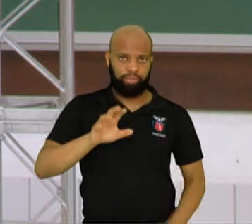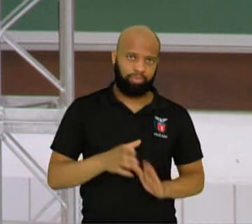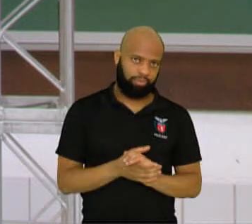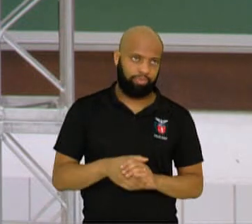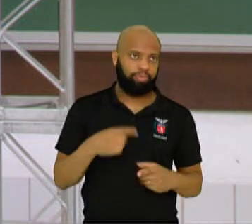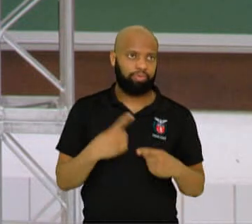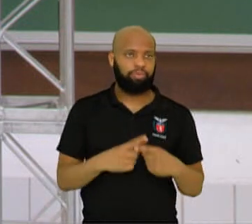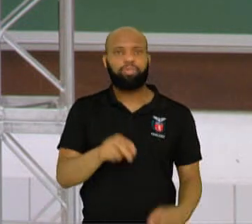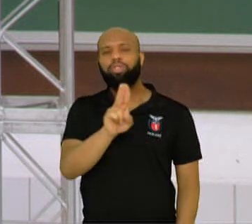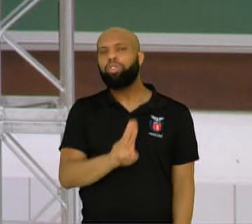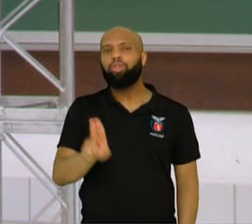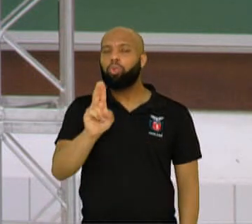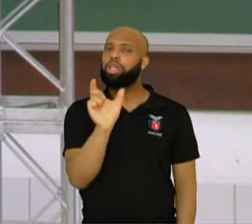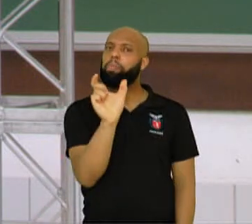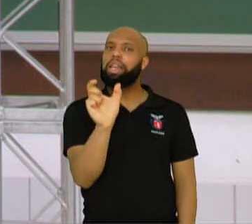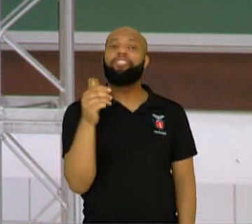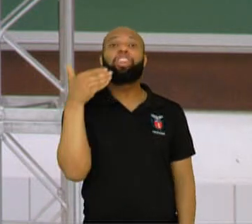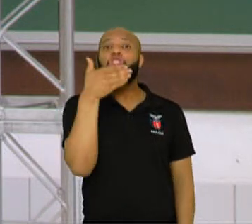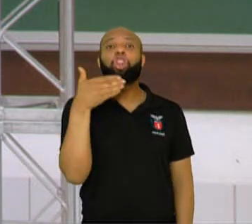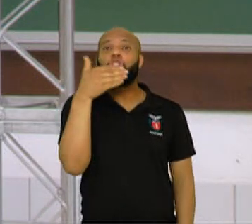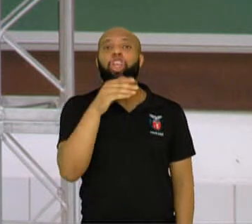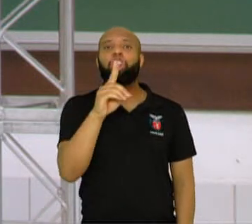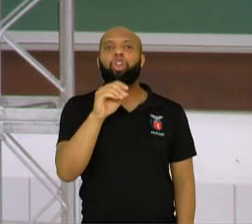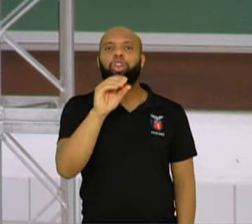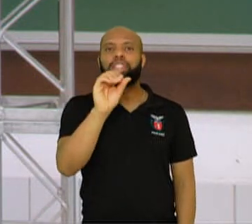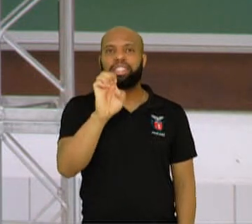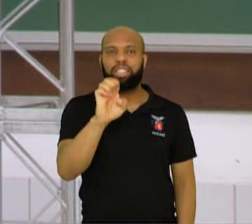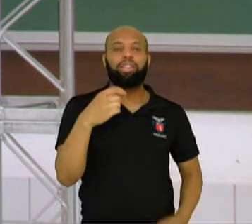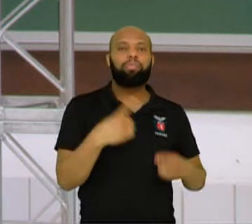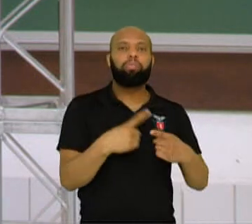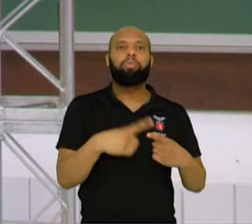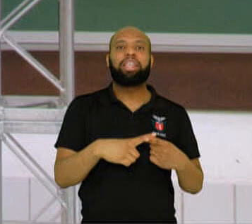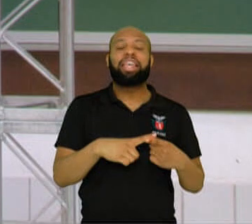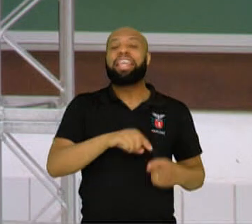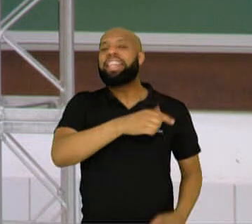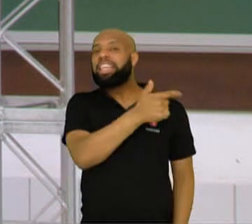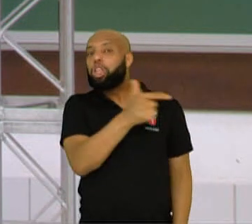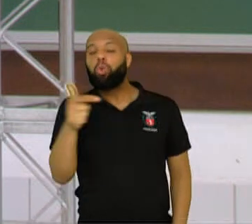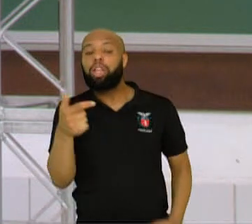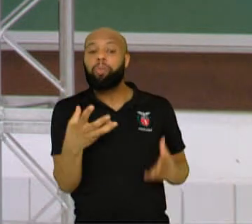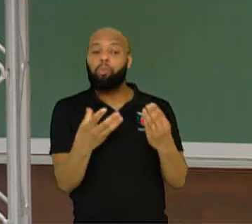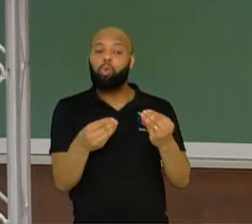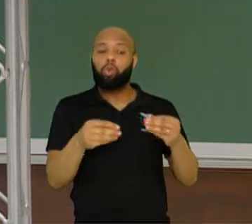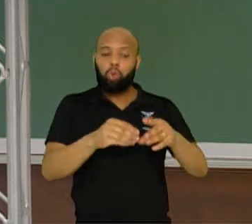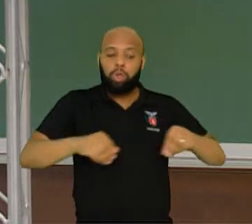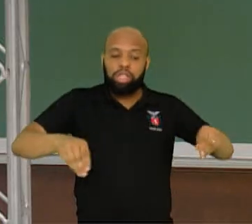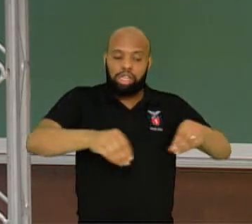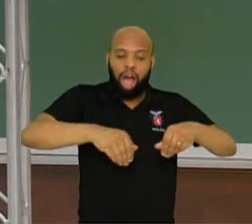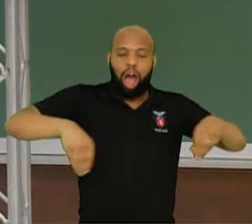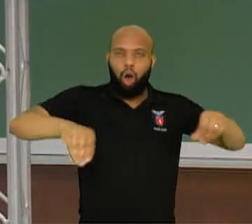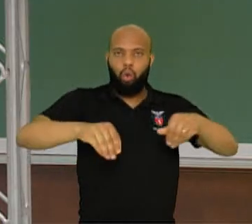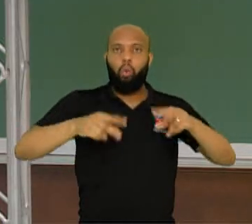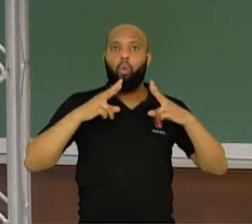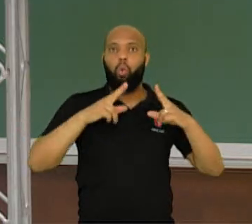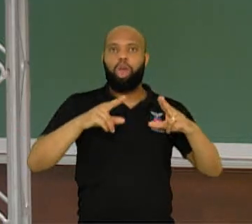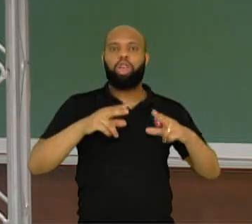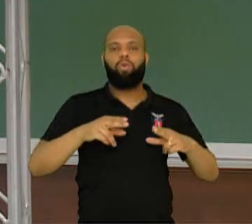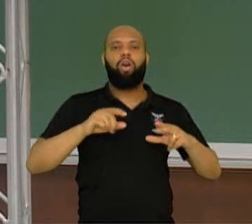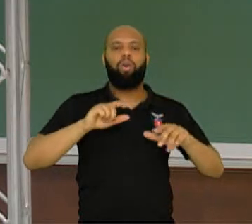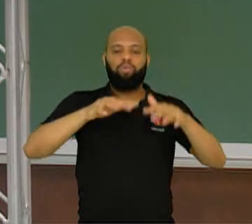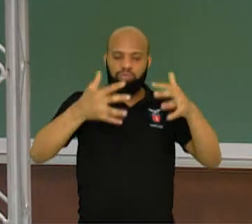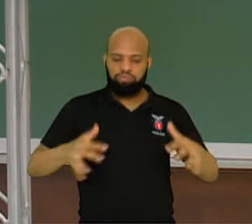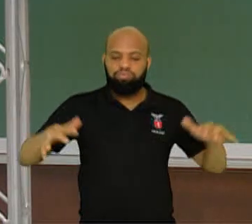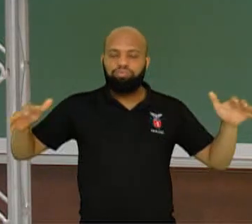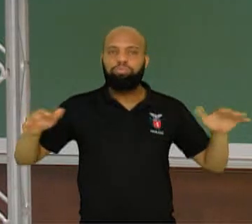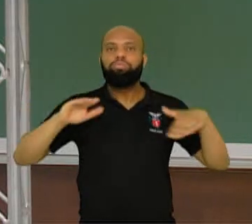A gente usa essa palavra doce porque ela não tem uma grande concentração de sal como a água dos oceanos e dos mares.